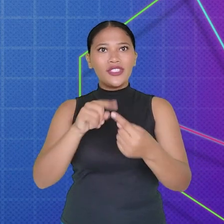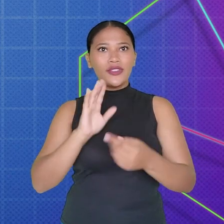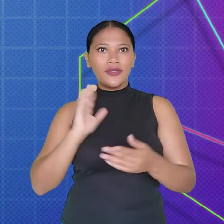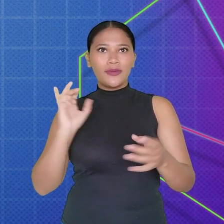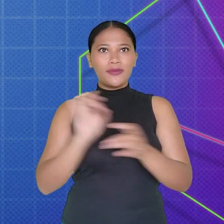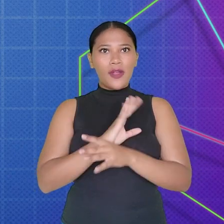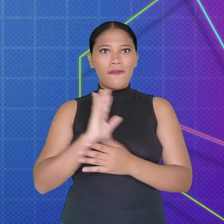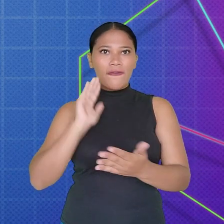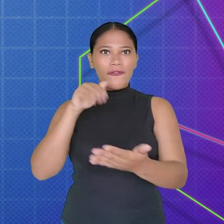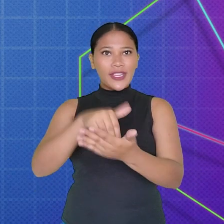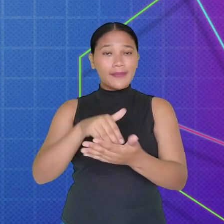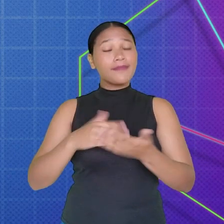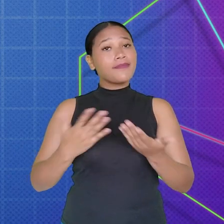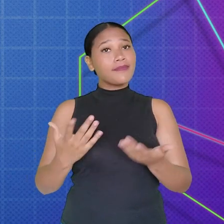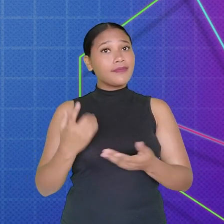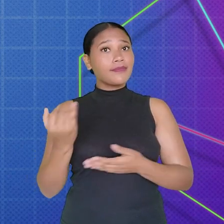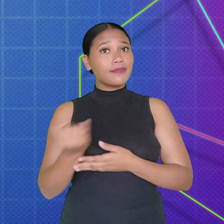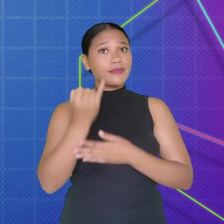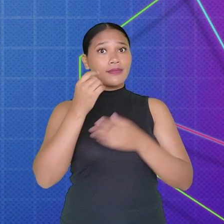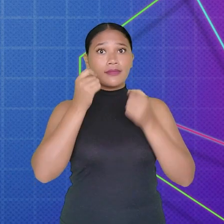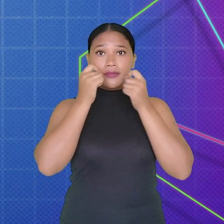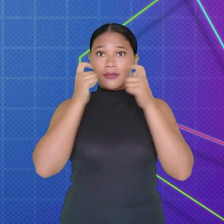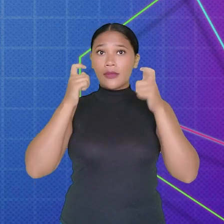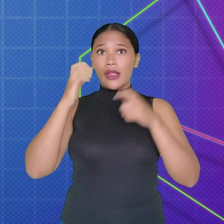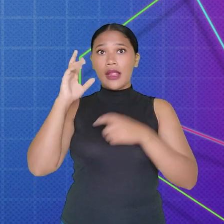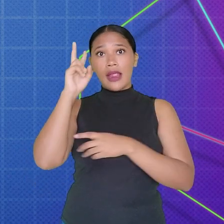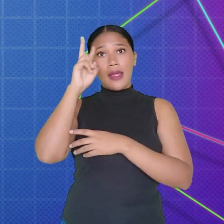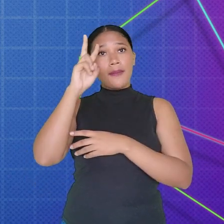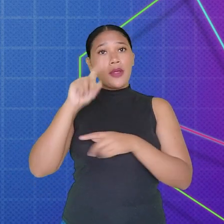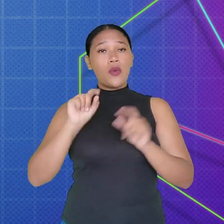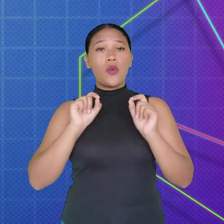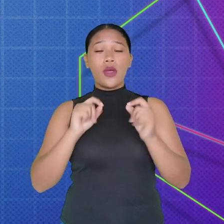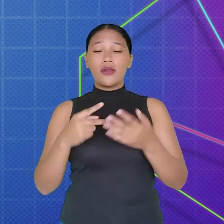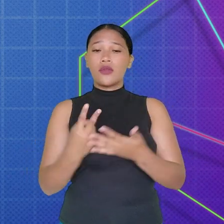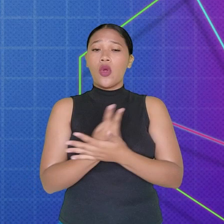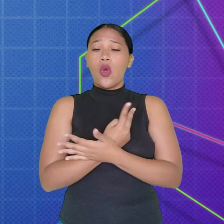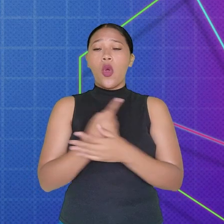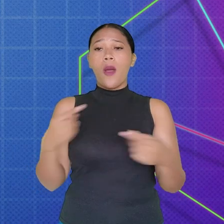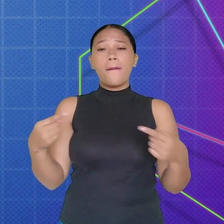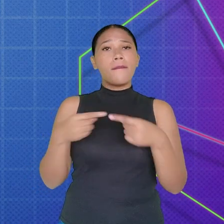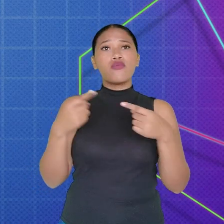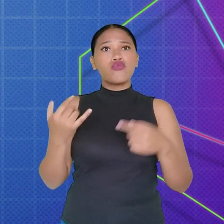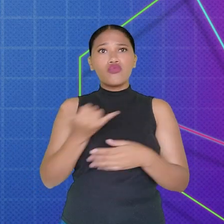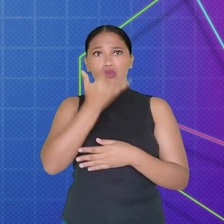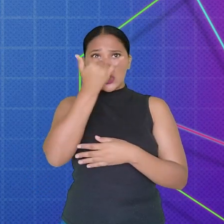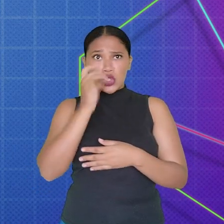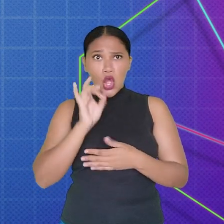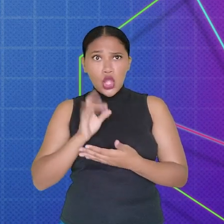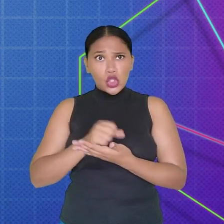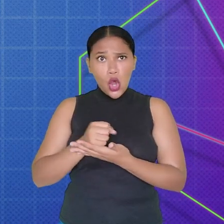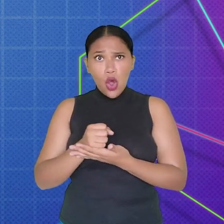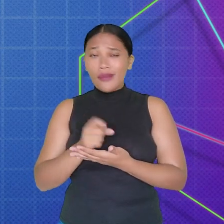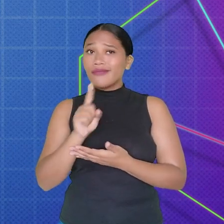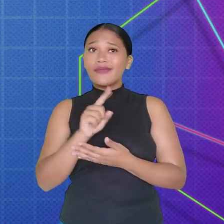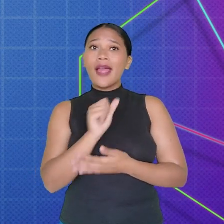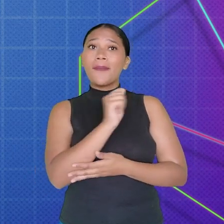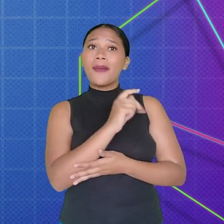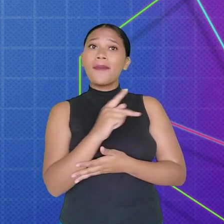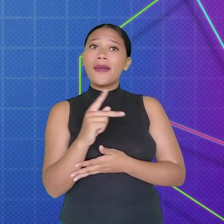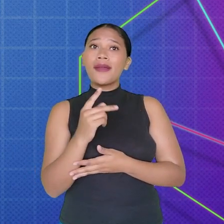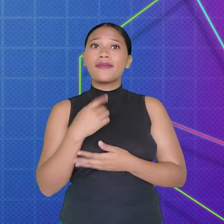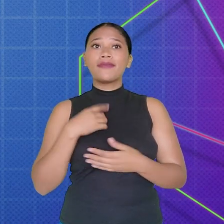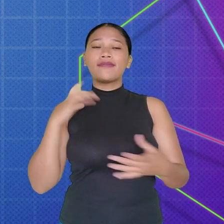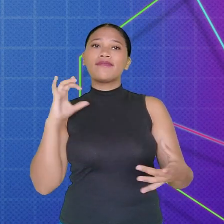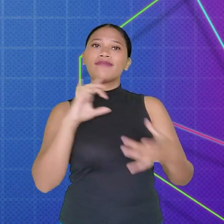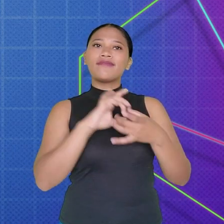final. É importante ressaltar que o evento de colisão não se limita apenas a jogos. Ele também pode ser utilizado em